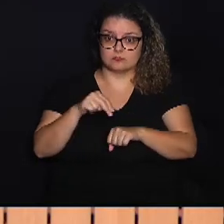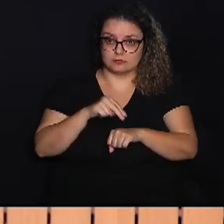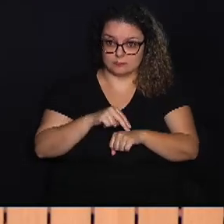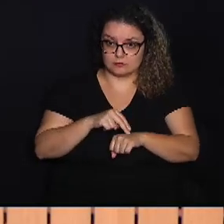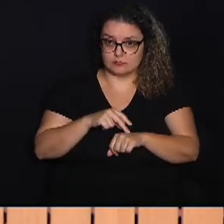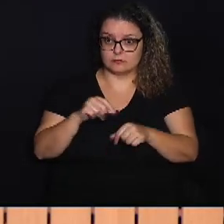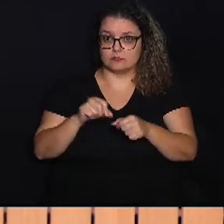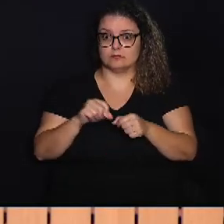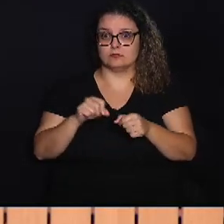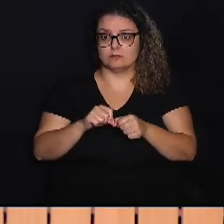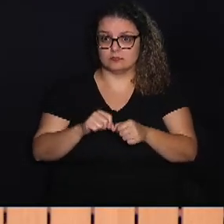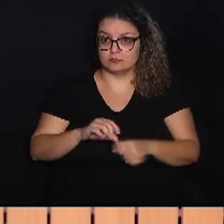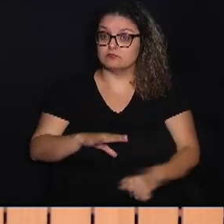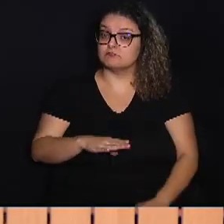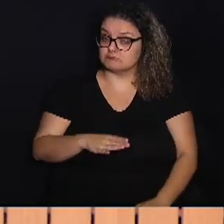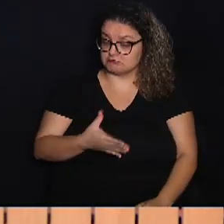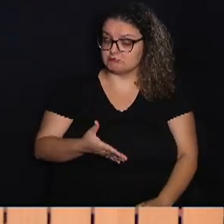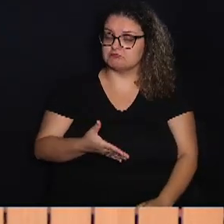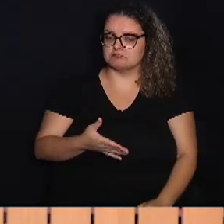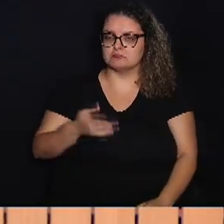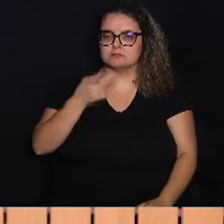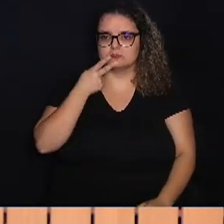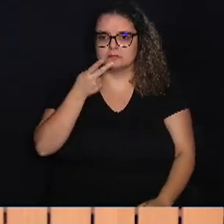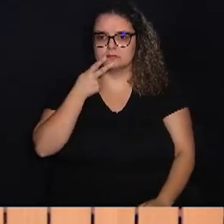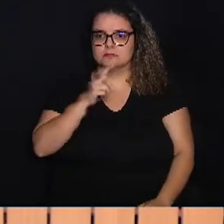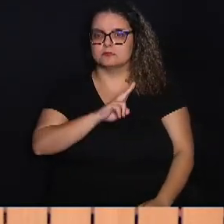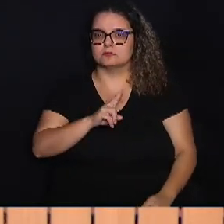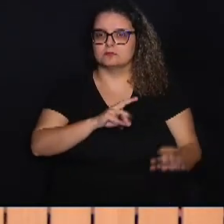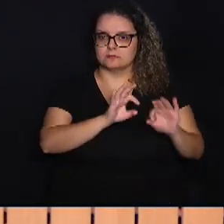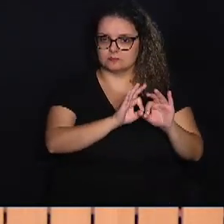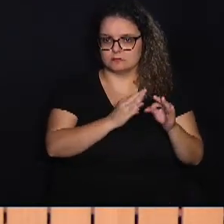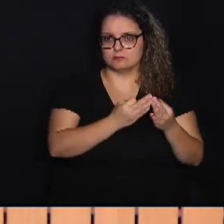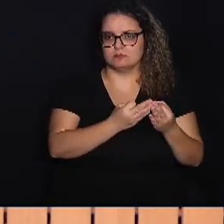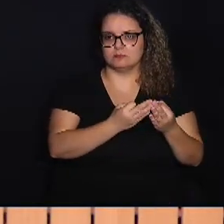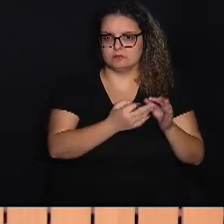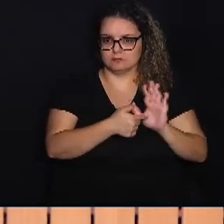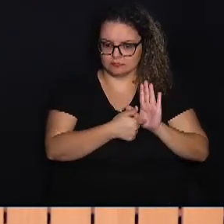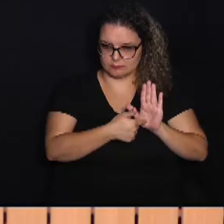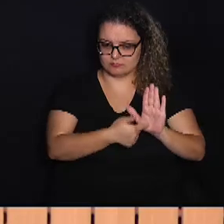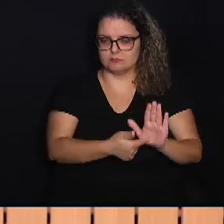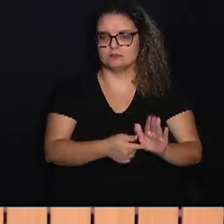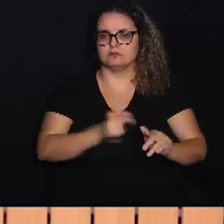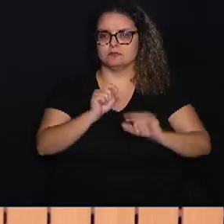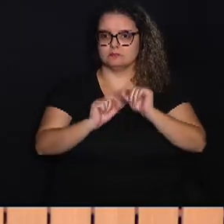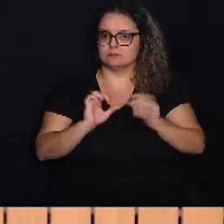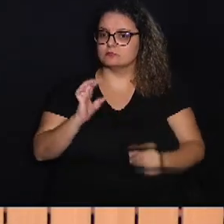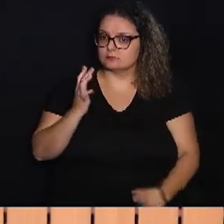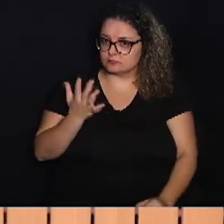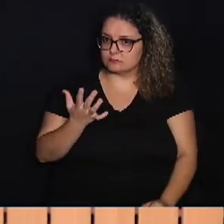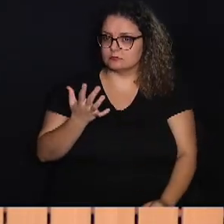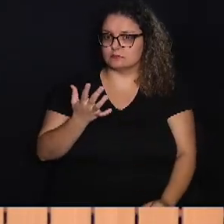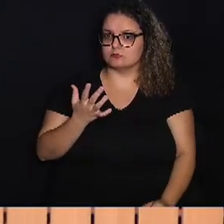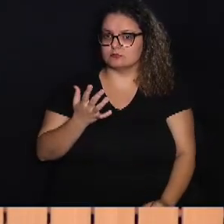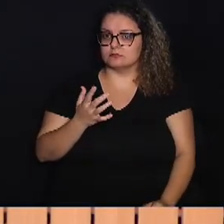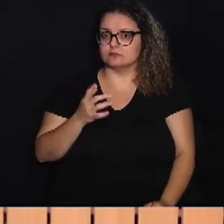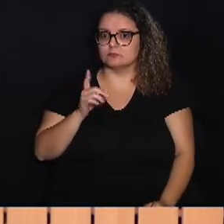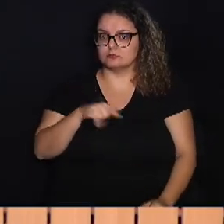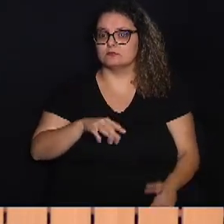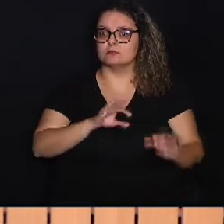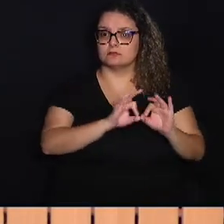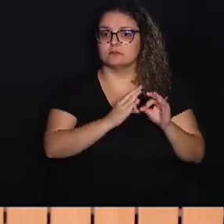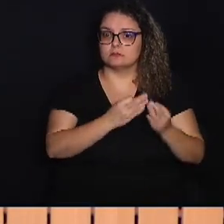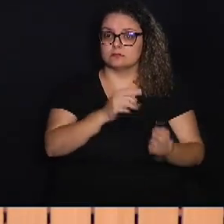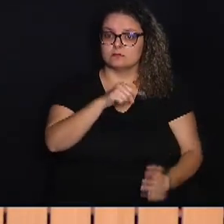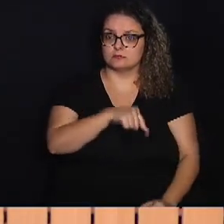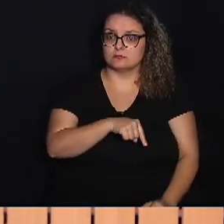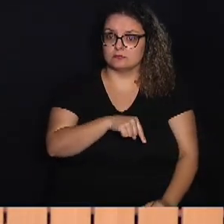feito de forma muito corajosa falar o nome da família até para expor o que tá acontecendo é essa família é a